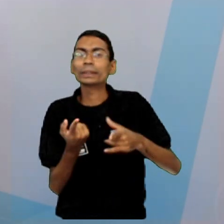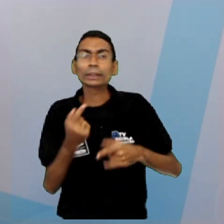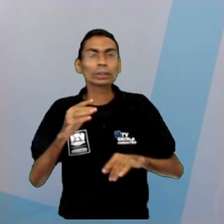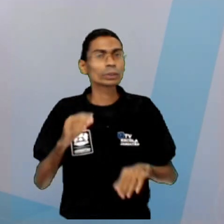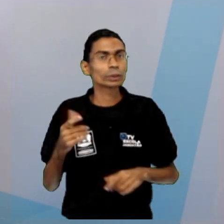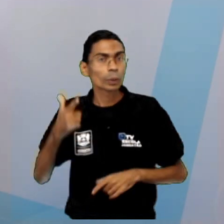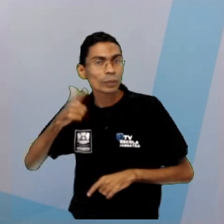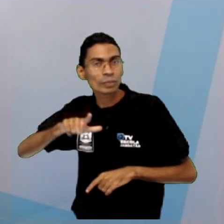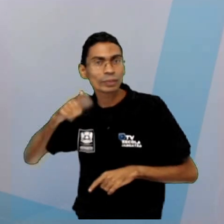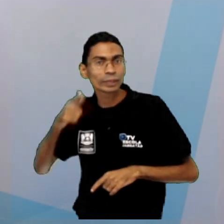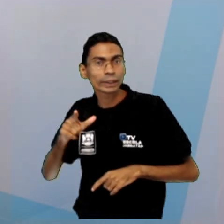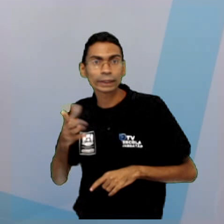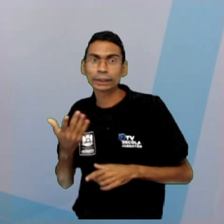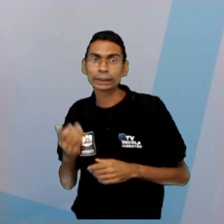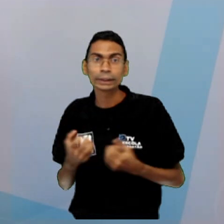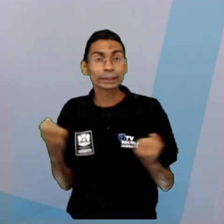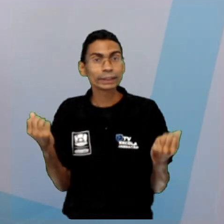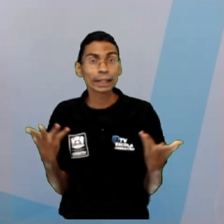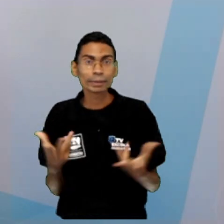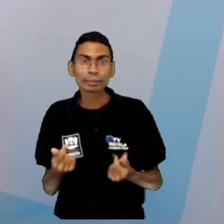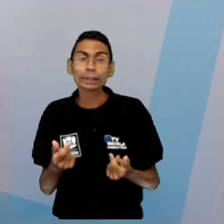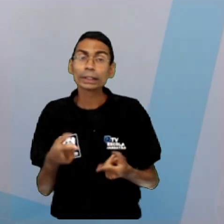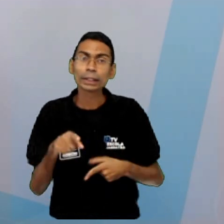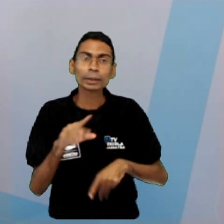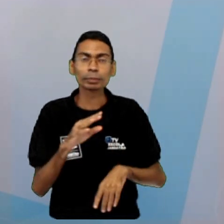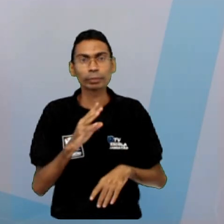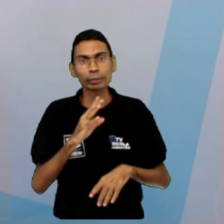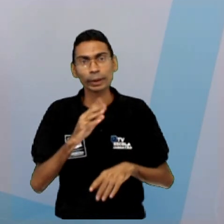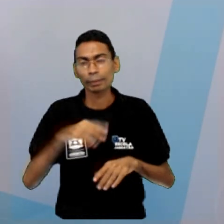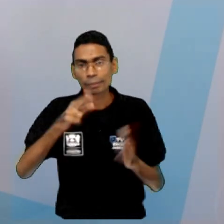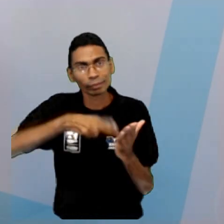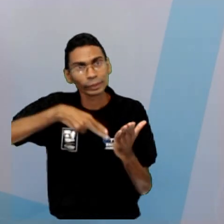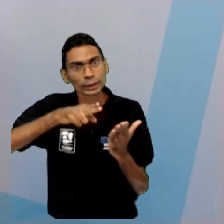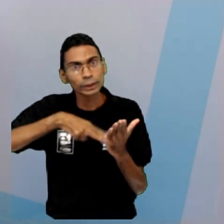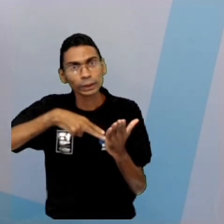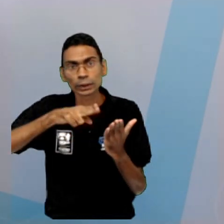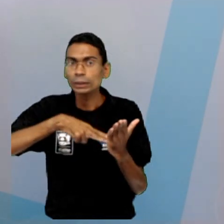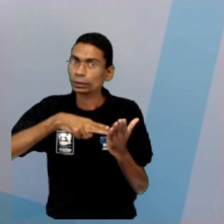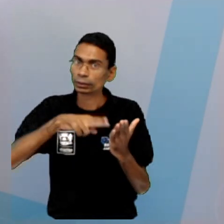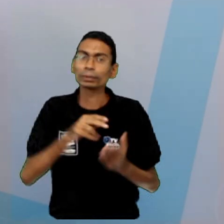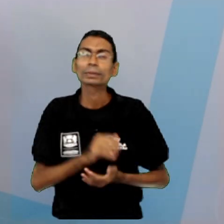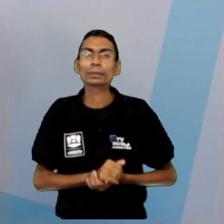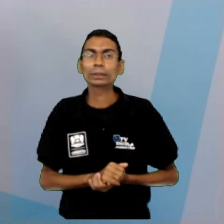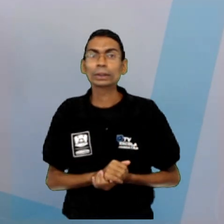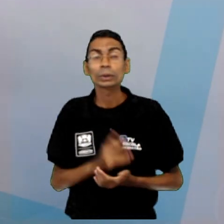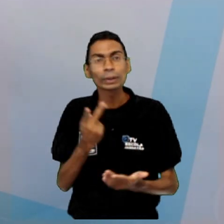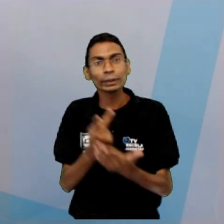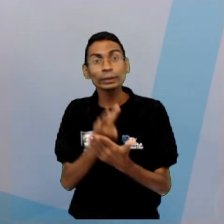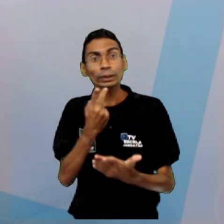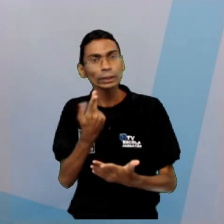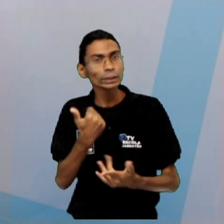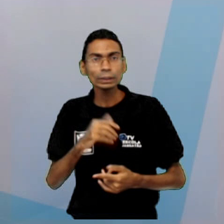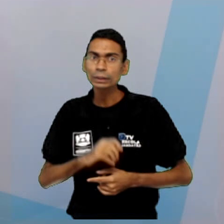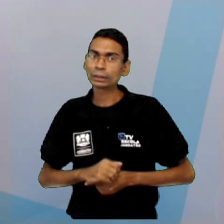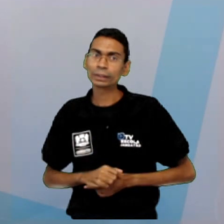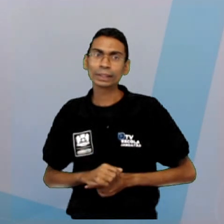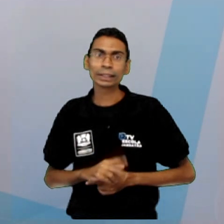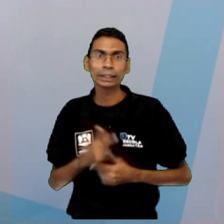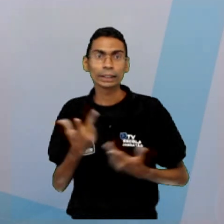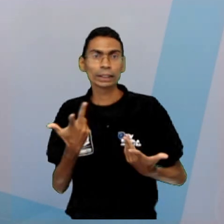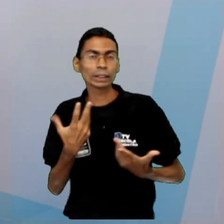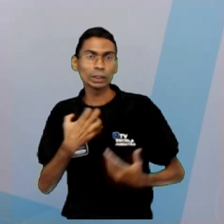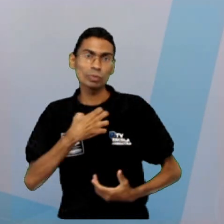consegue mais ter habilidade para trabalhar com o pincel e com a tinta. E o que ele faz, ele não se conforma só com